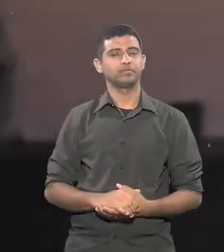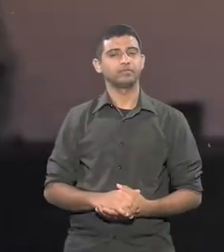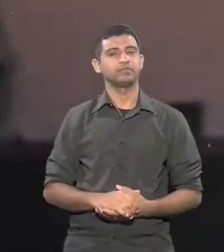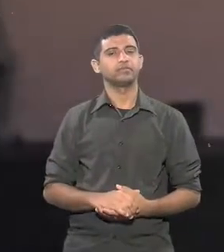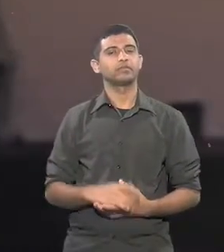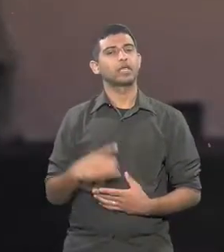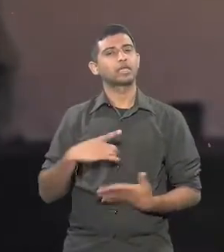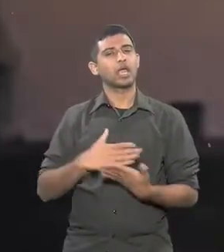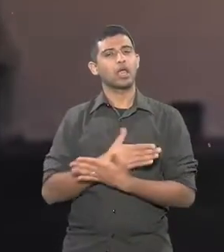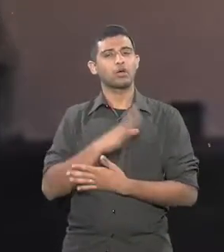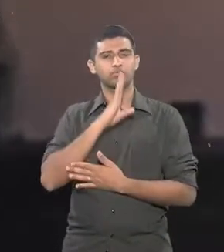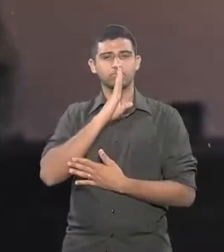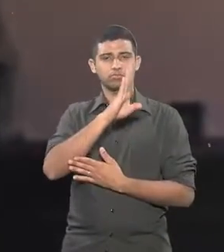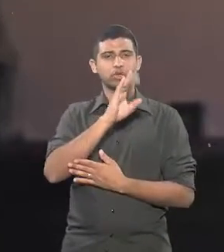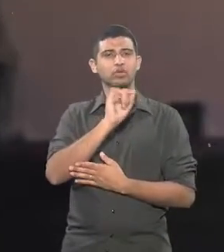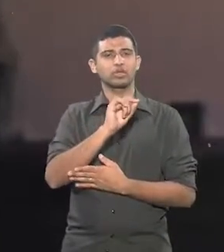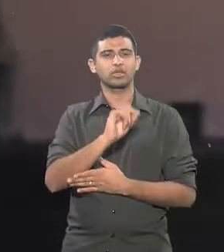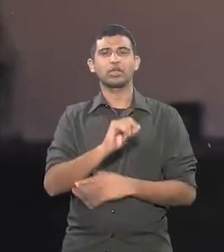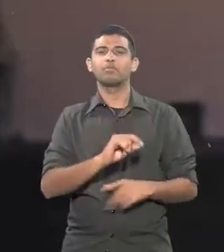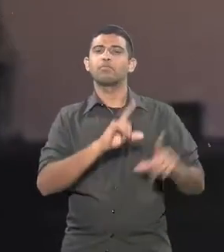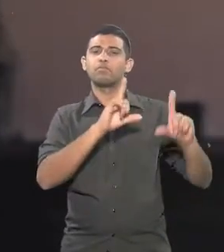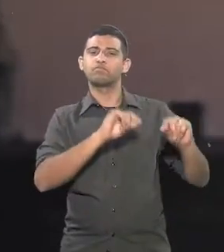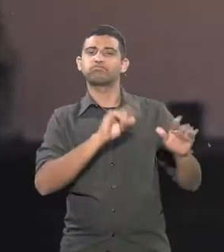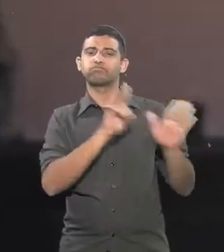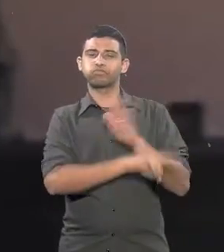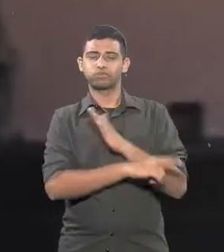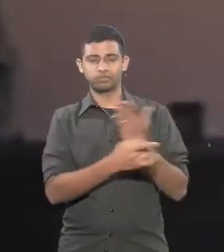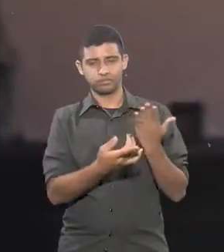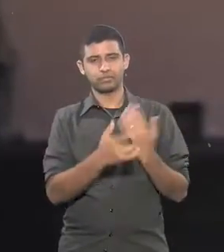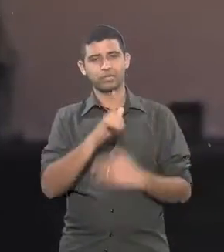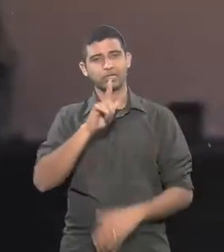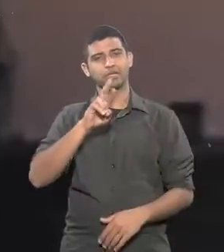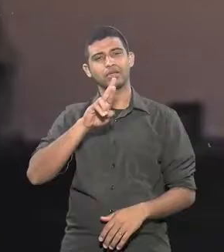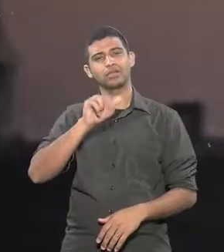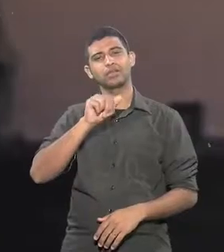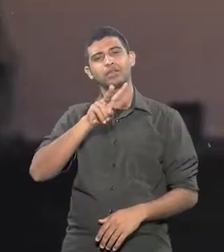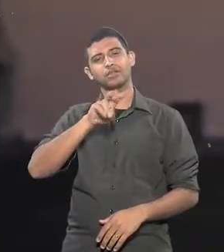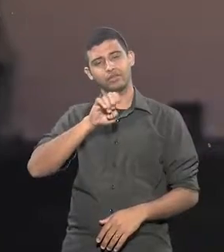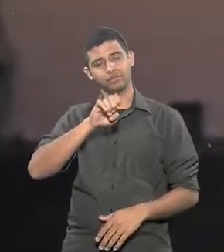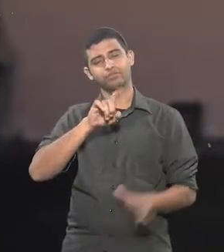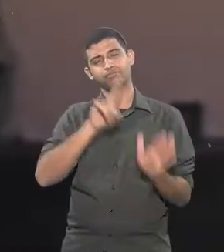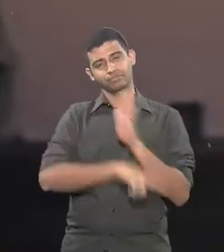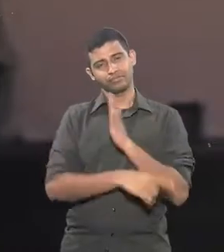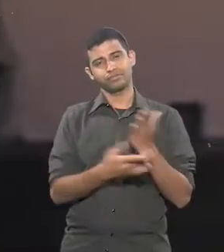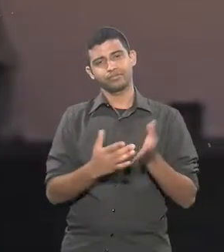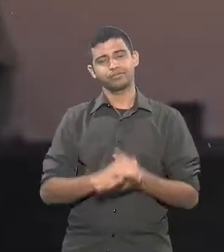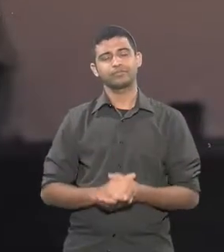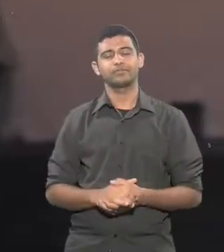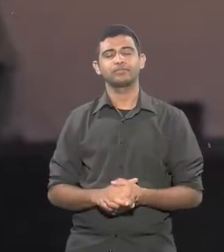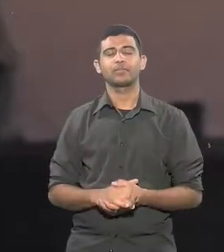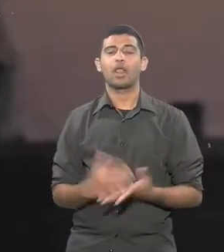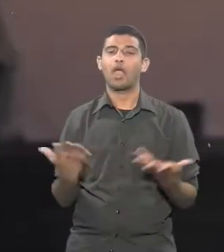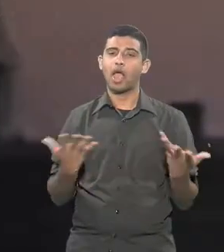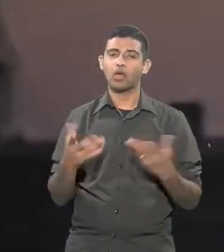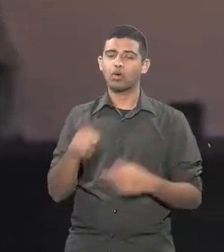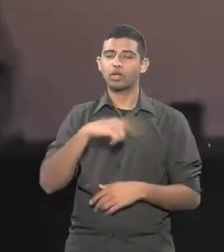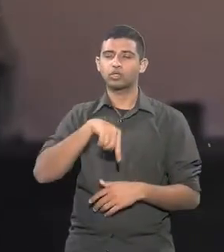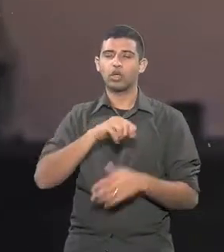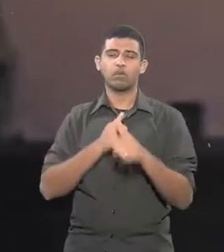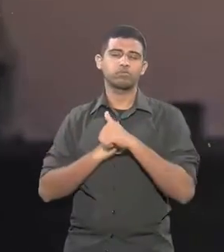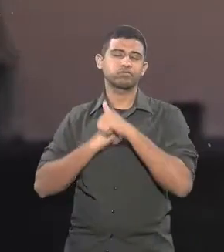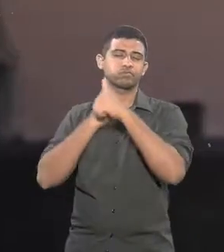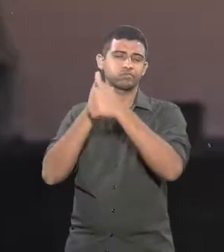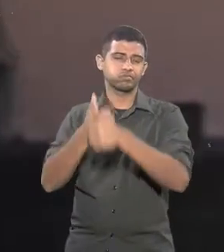né? A gente tem prevalências de insegurança alimentar baixa, né, da grave, né, baixa, né? E aí a gente